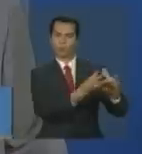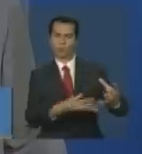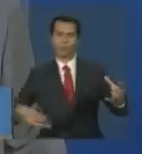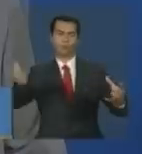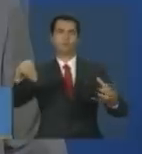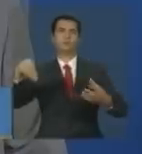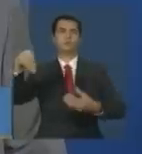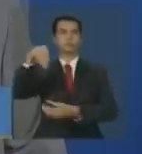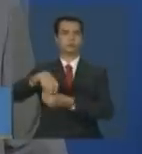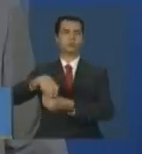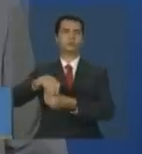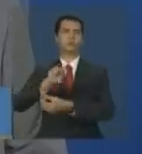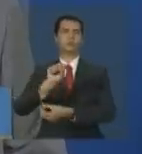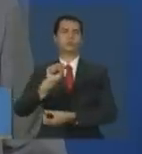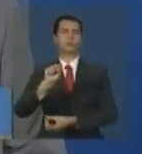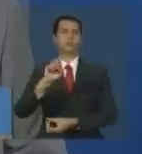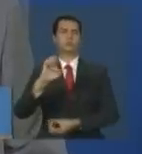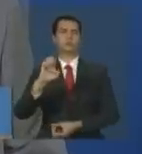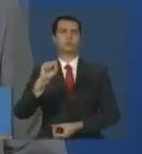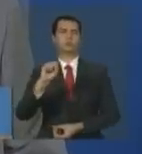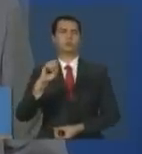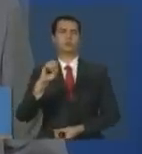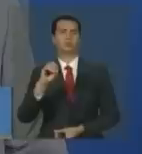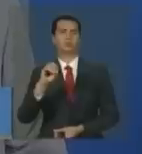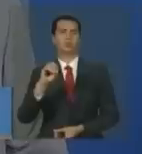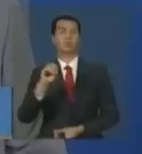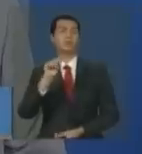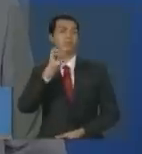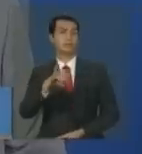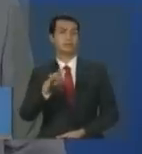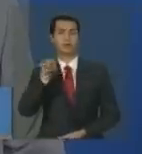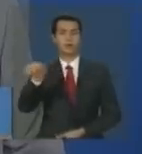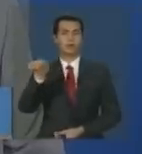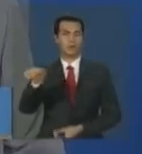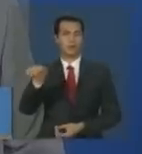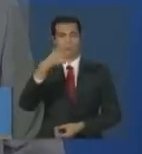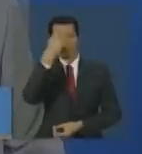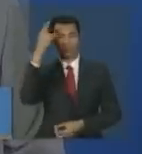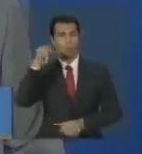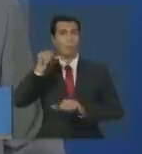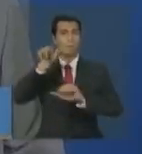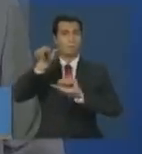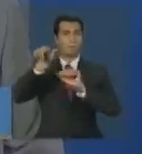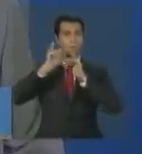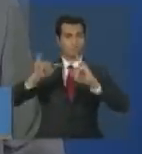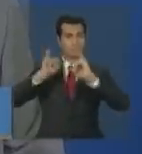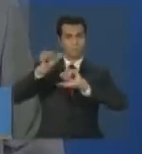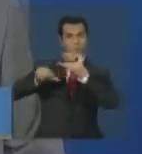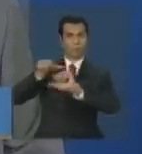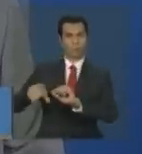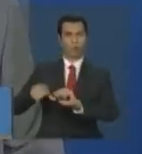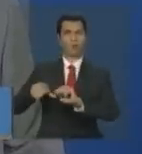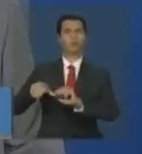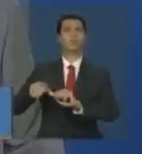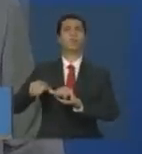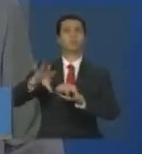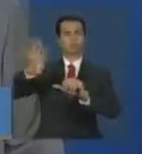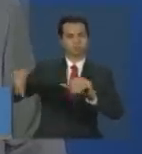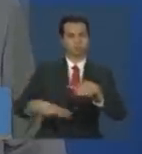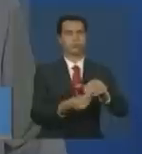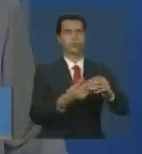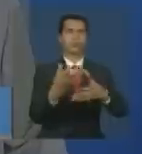se ele tiver que atualizar, por exemplo, um dado de endereço do CRAS, essa atualização já é feita no próprio cadastro do SUAS.